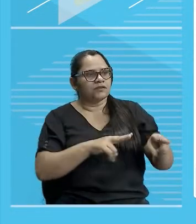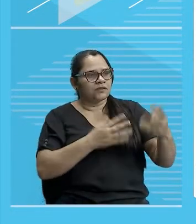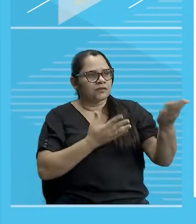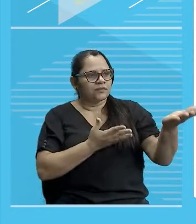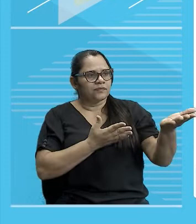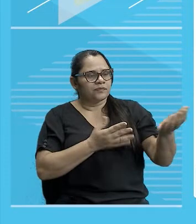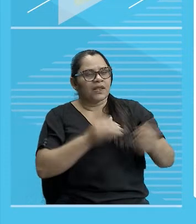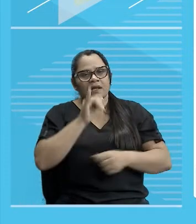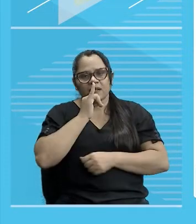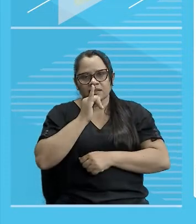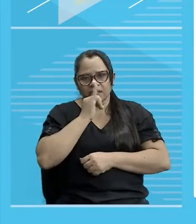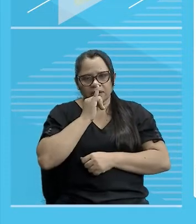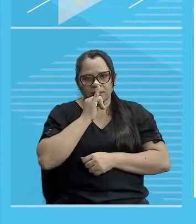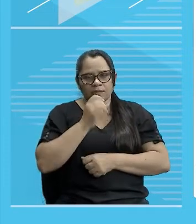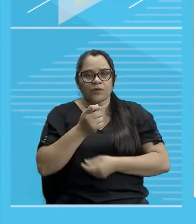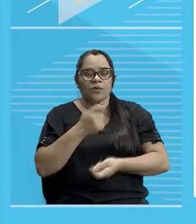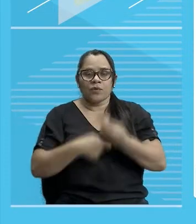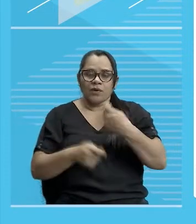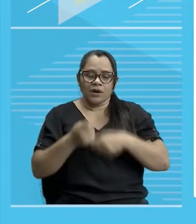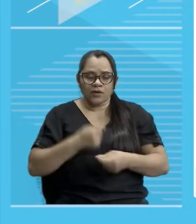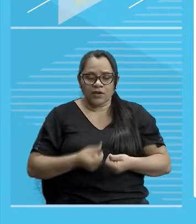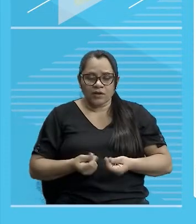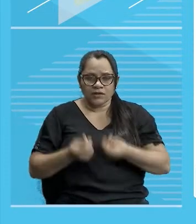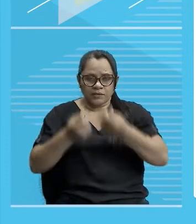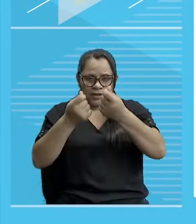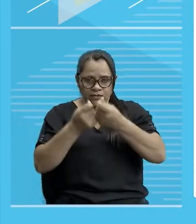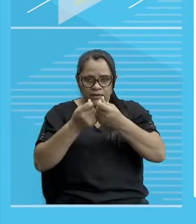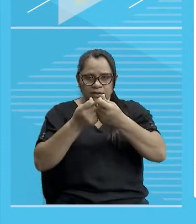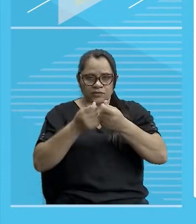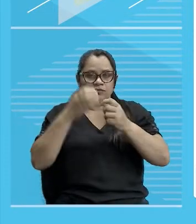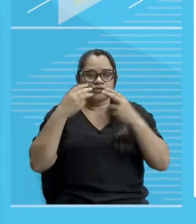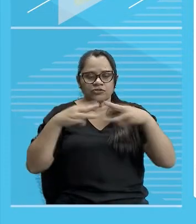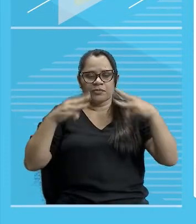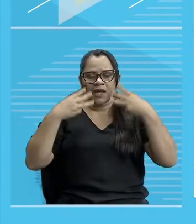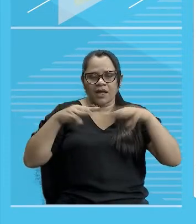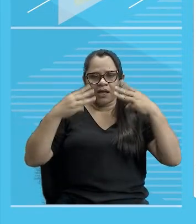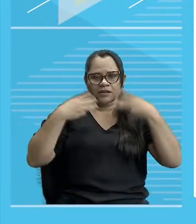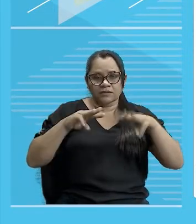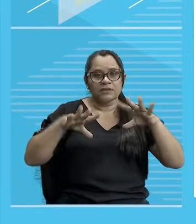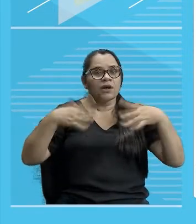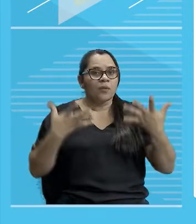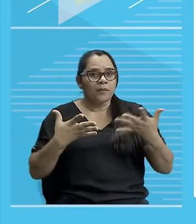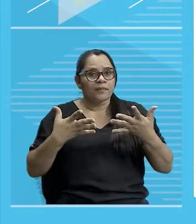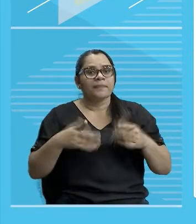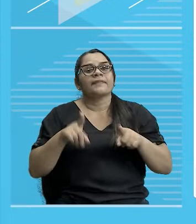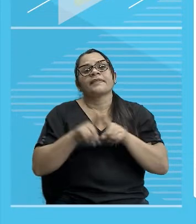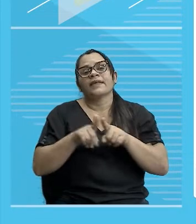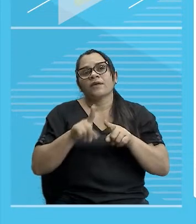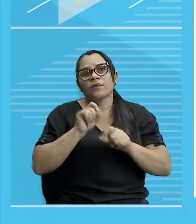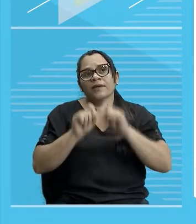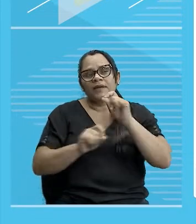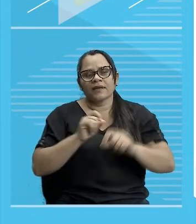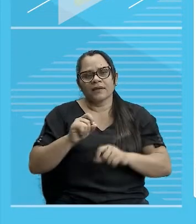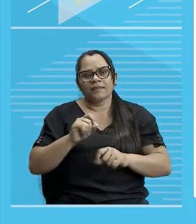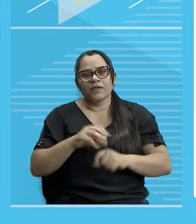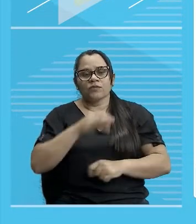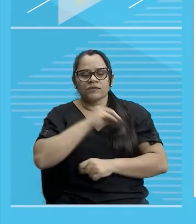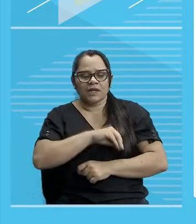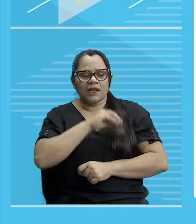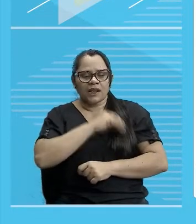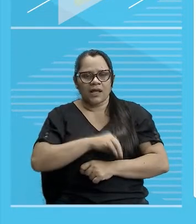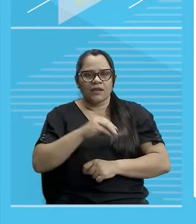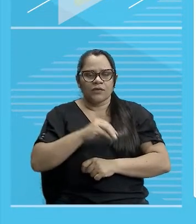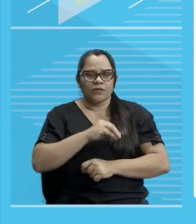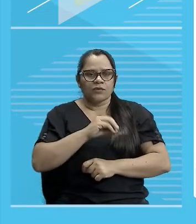então por exemplo o orçamento anual do departamento de marketing Eu tenho um salário do RH aí vocês